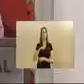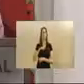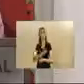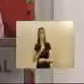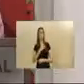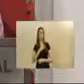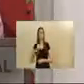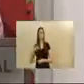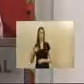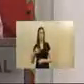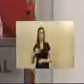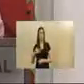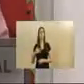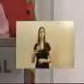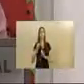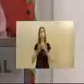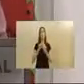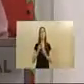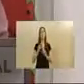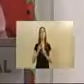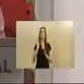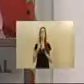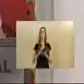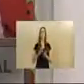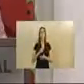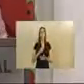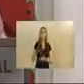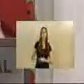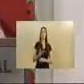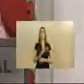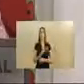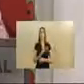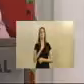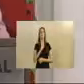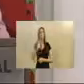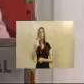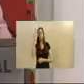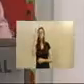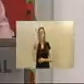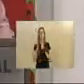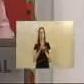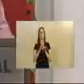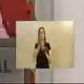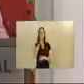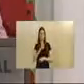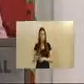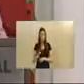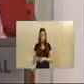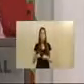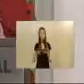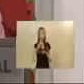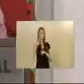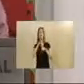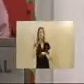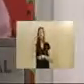trata de uma experiência inédita no brasil mas já acontece há vários anos na alemanha o objetivo é acompanhar